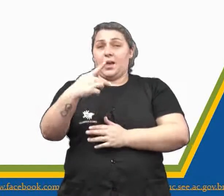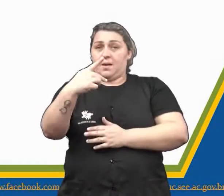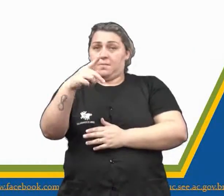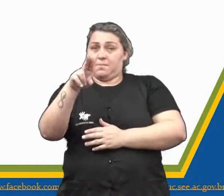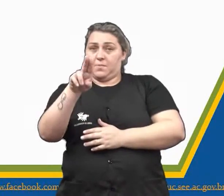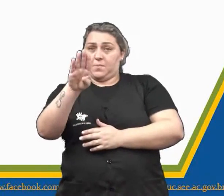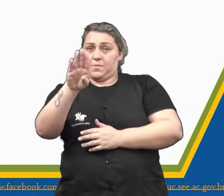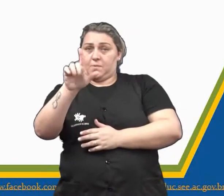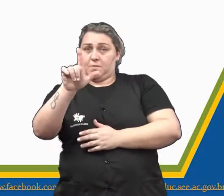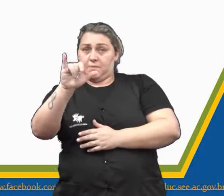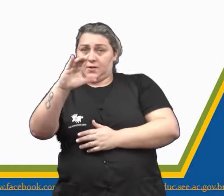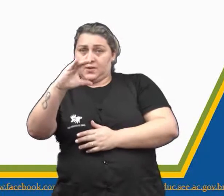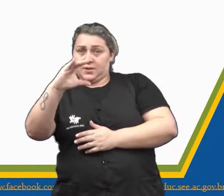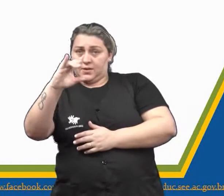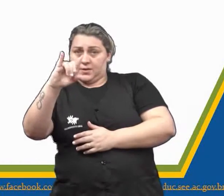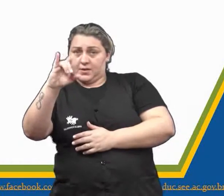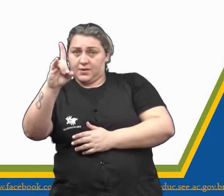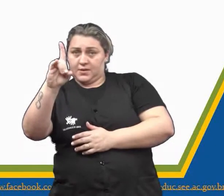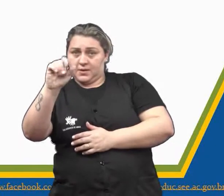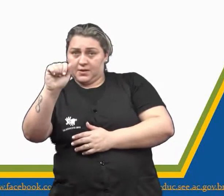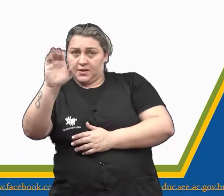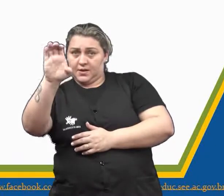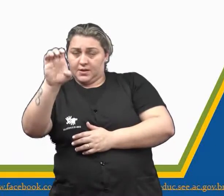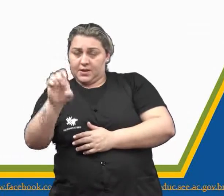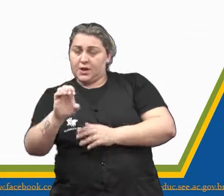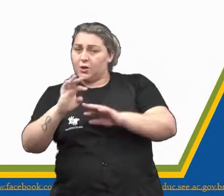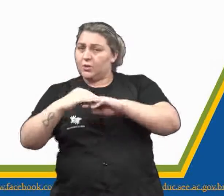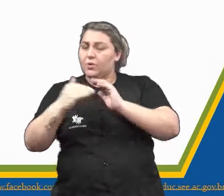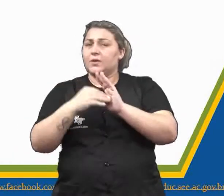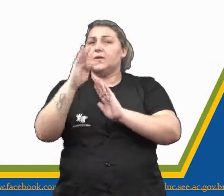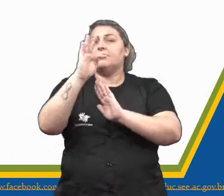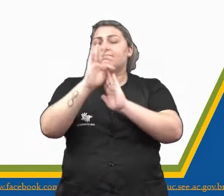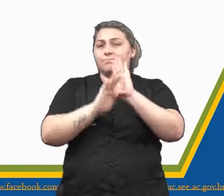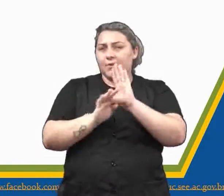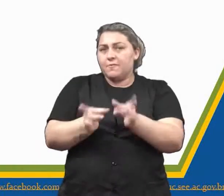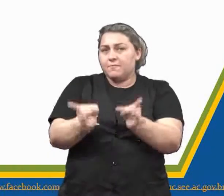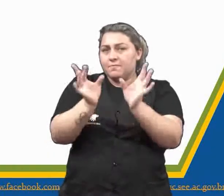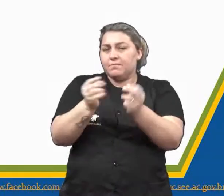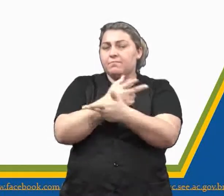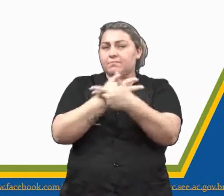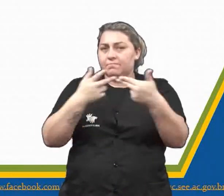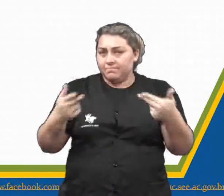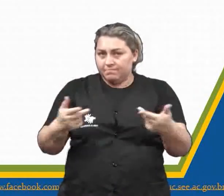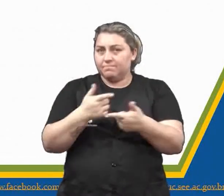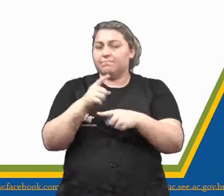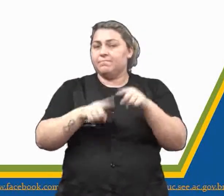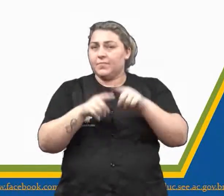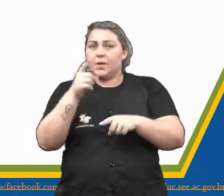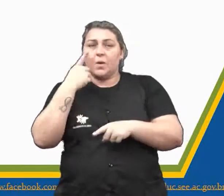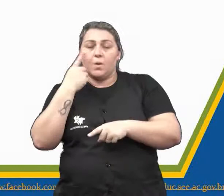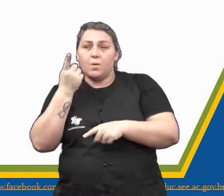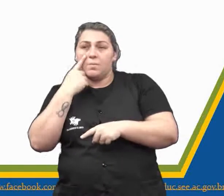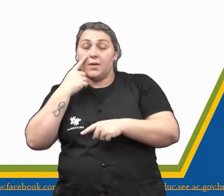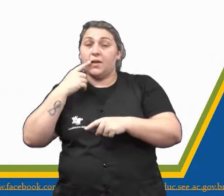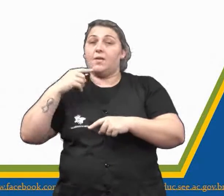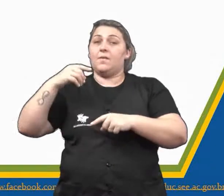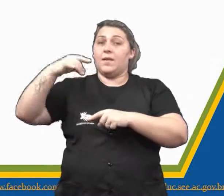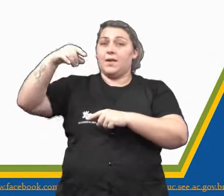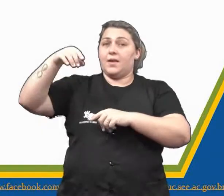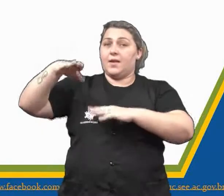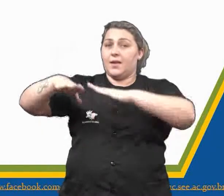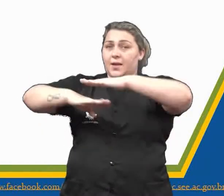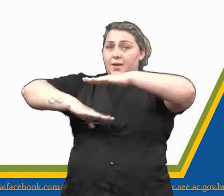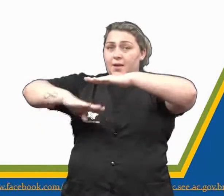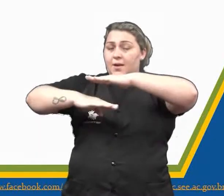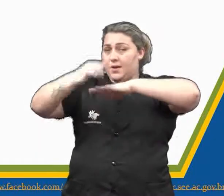mais é do que todo esse texto, essa coisa apelativa de vender produtos. Observe aí embaixo essa